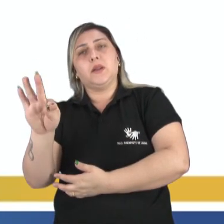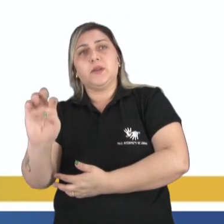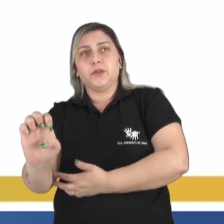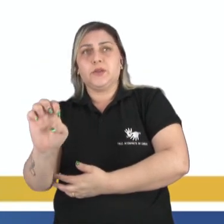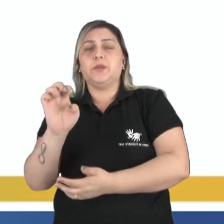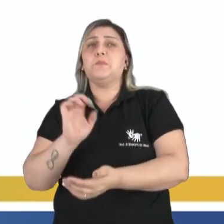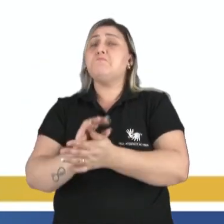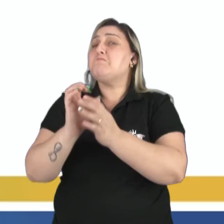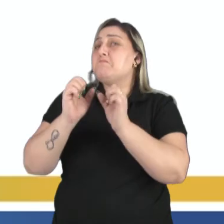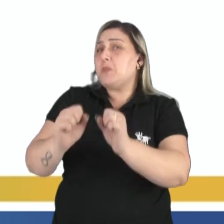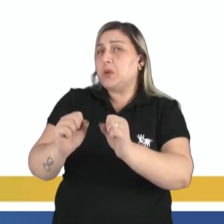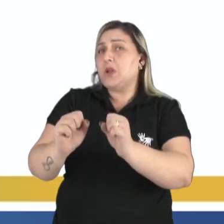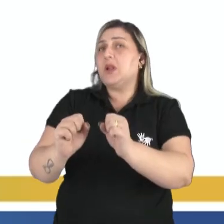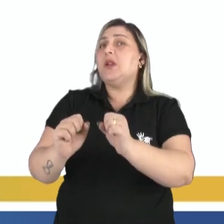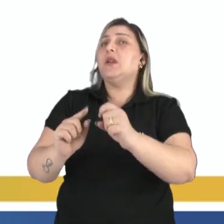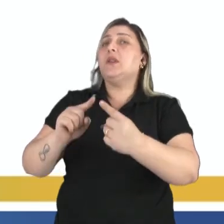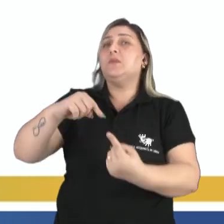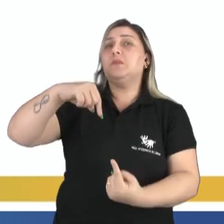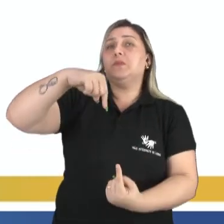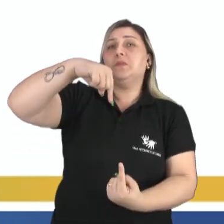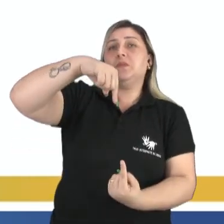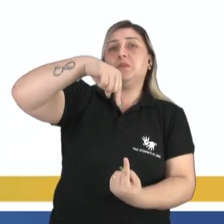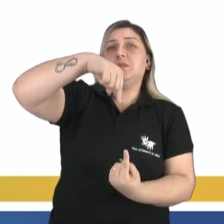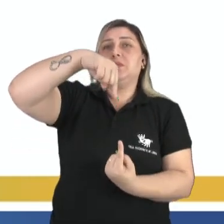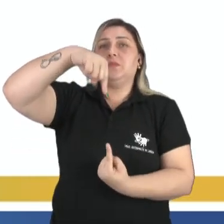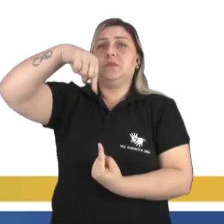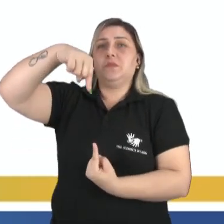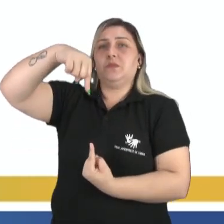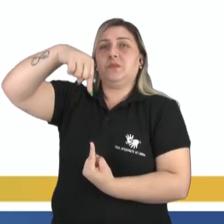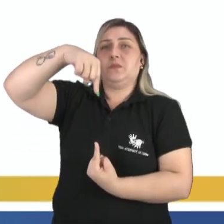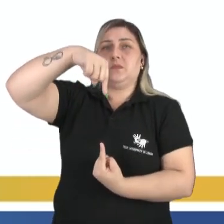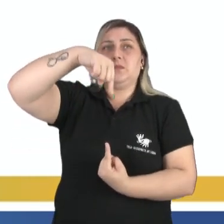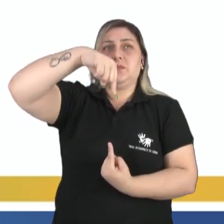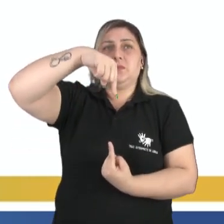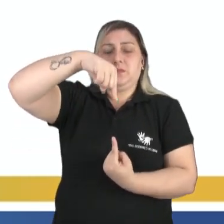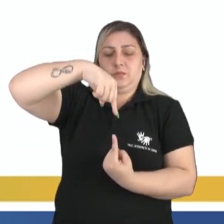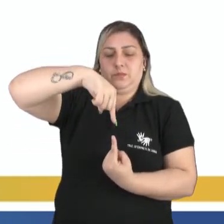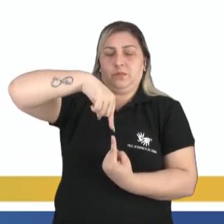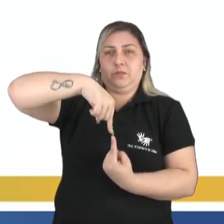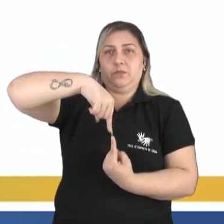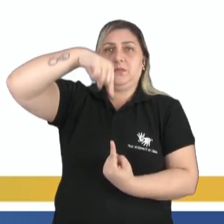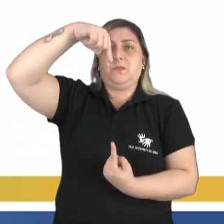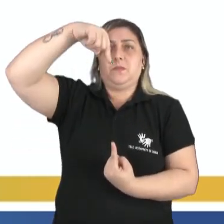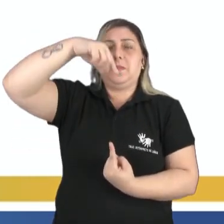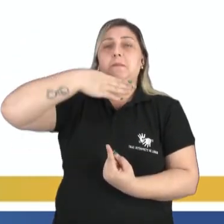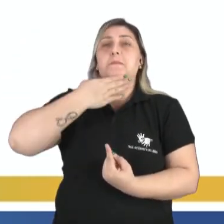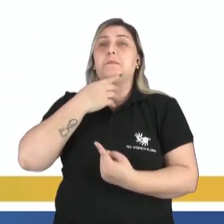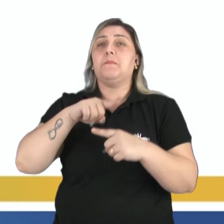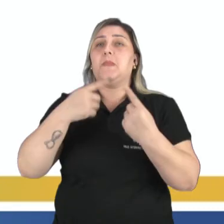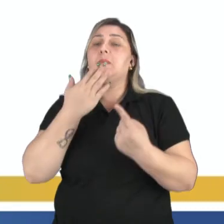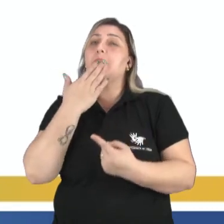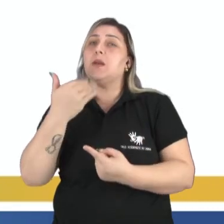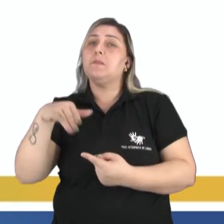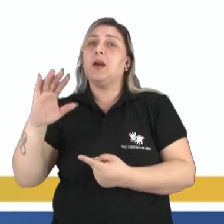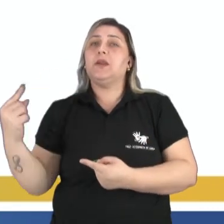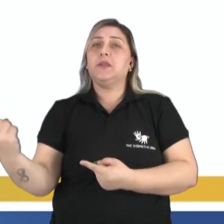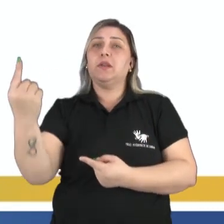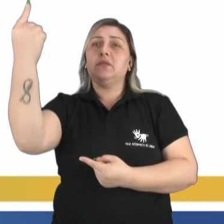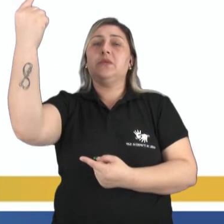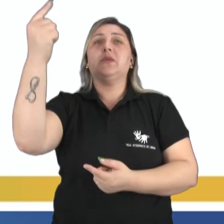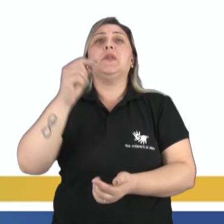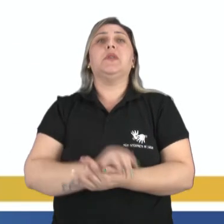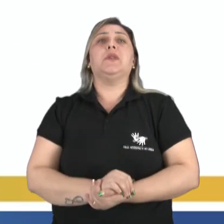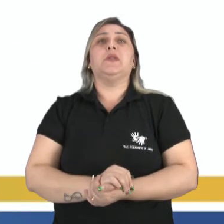constante. Ele poderia ser inclinado, né? A força resultante nessas situações aqui, ó, Só que ele pede no ponto mais alto,